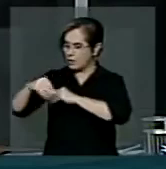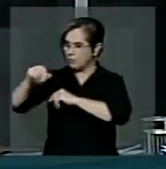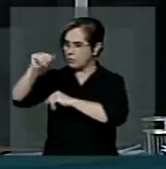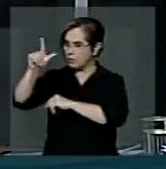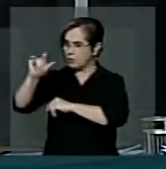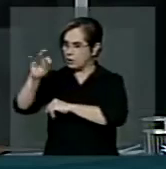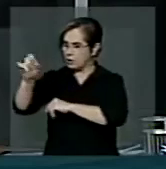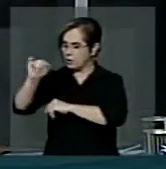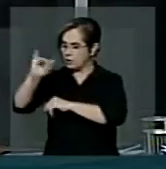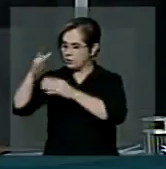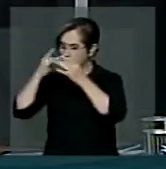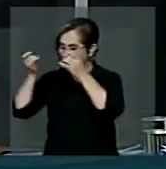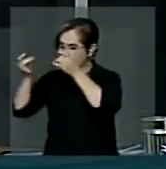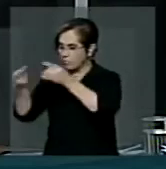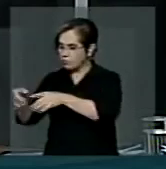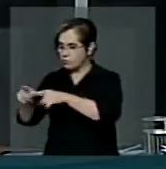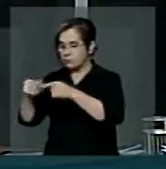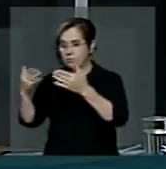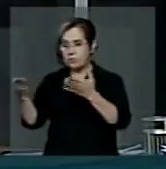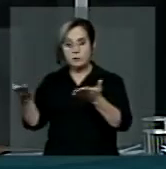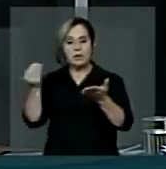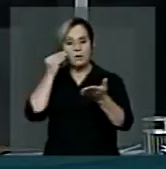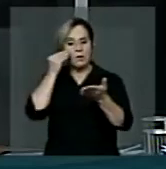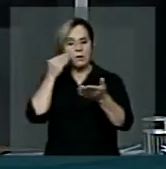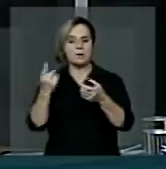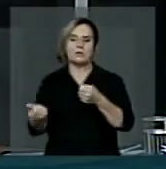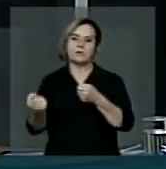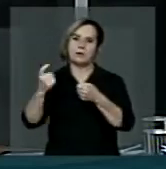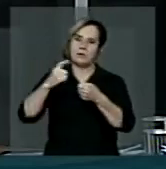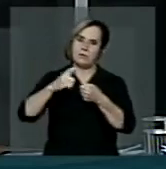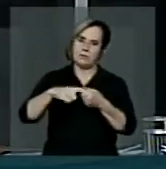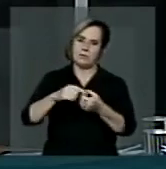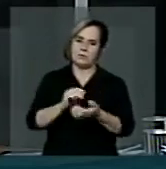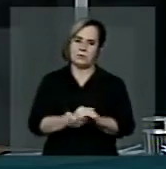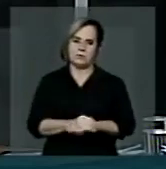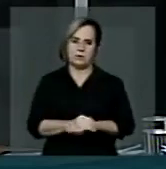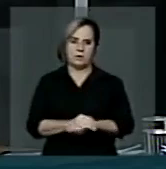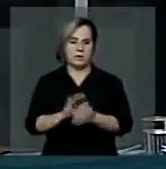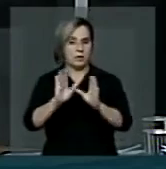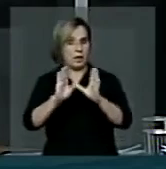onde apenas agora tentam voltar. É claro